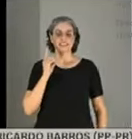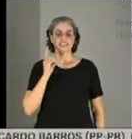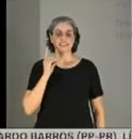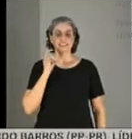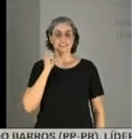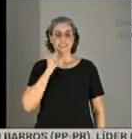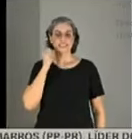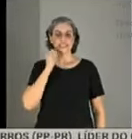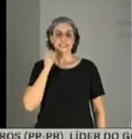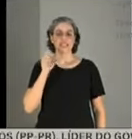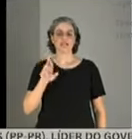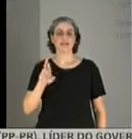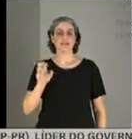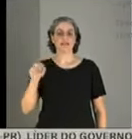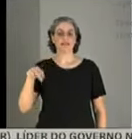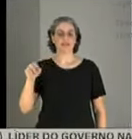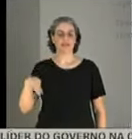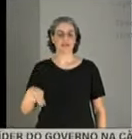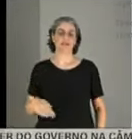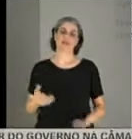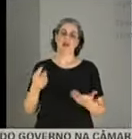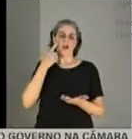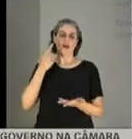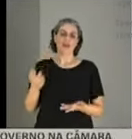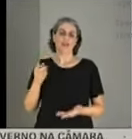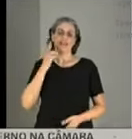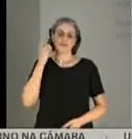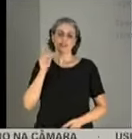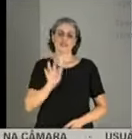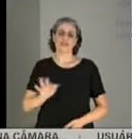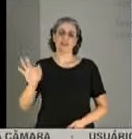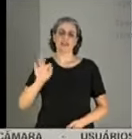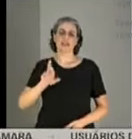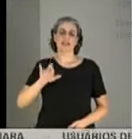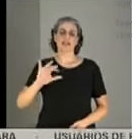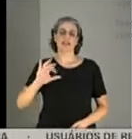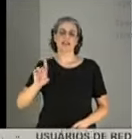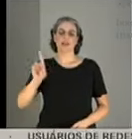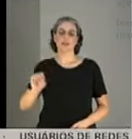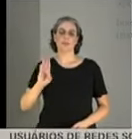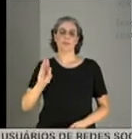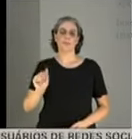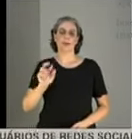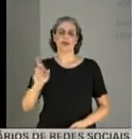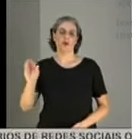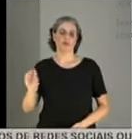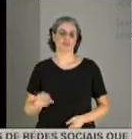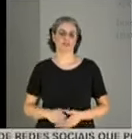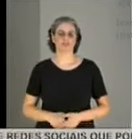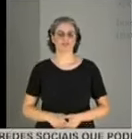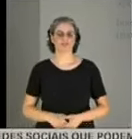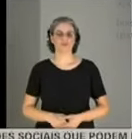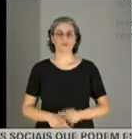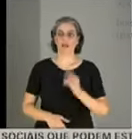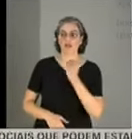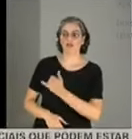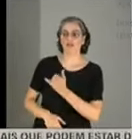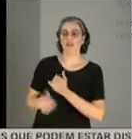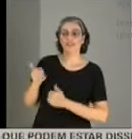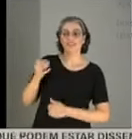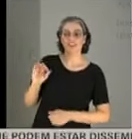Senador Renan. Senador Randolph, lembrando... Deputado federal Ricardo Lembrando, Barros. A memória de reunião em que falava em